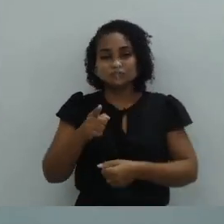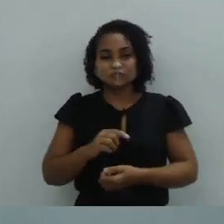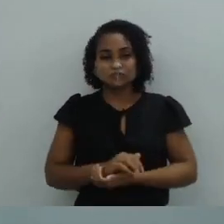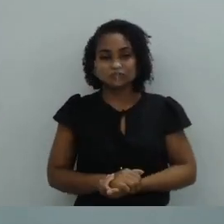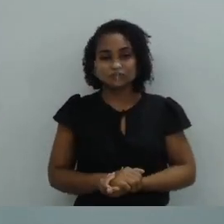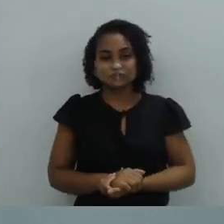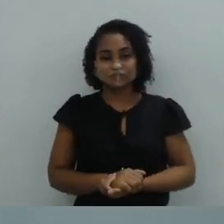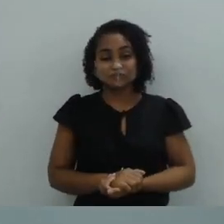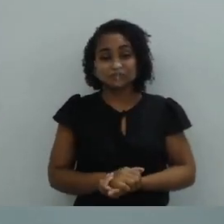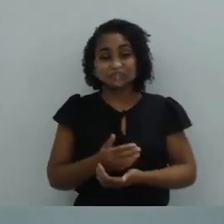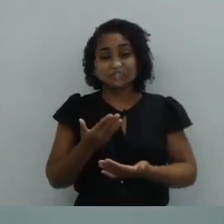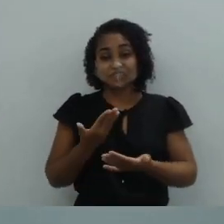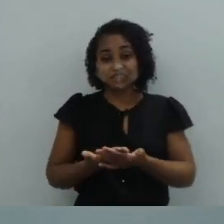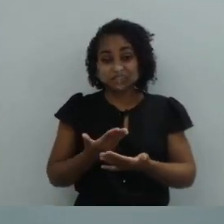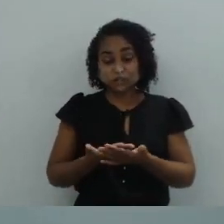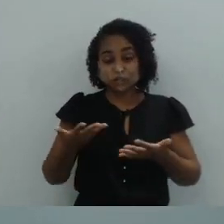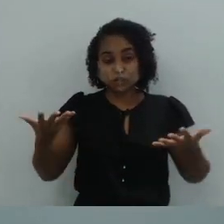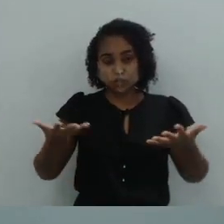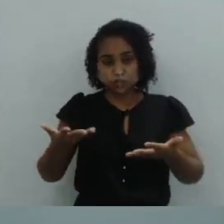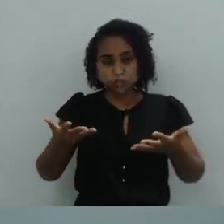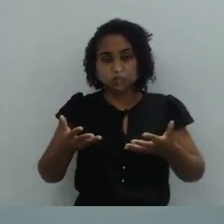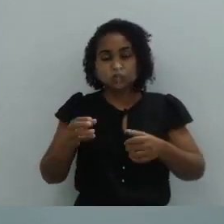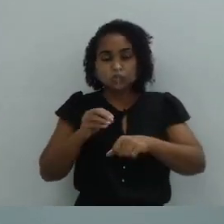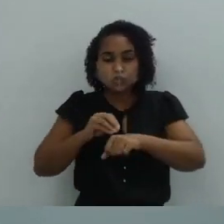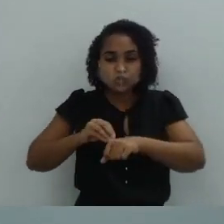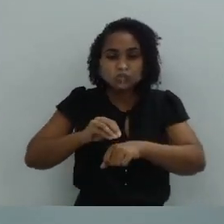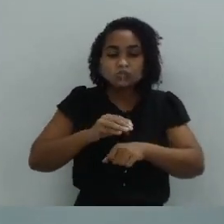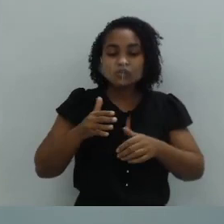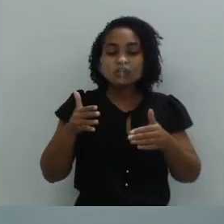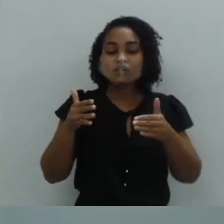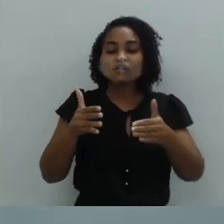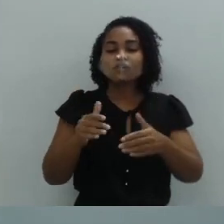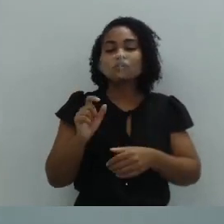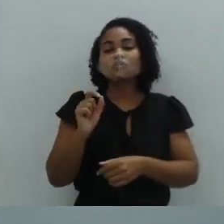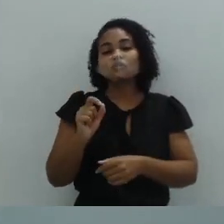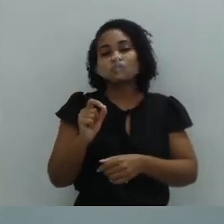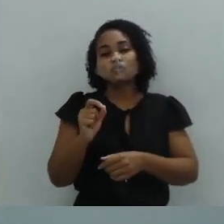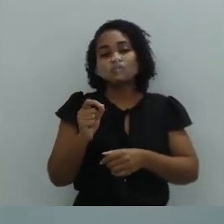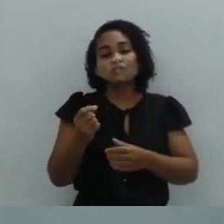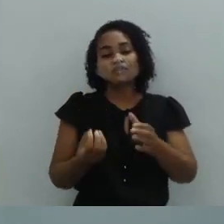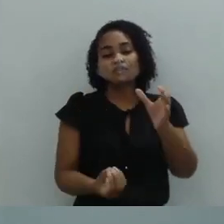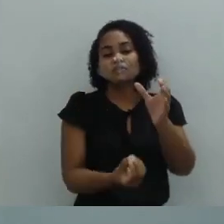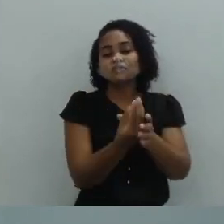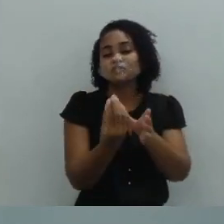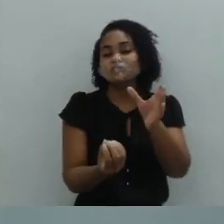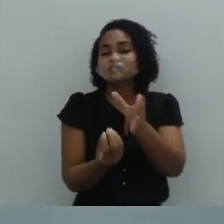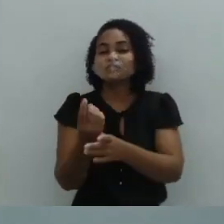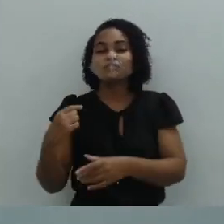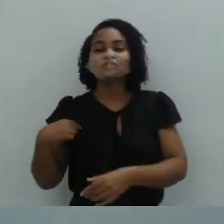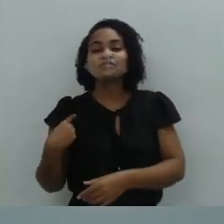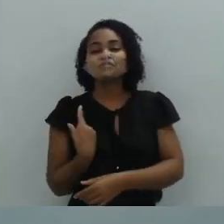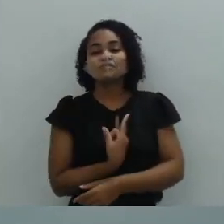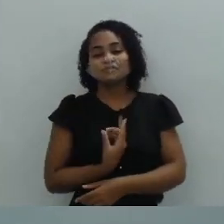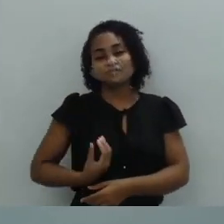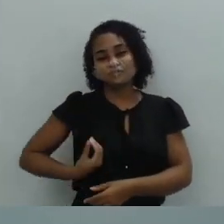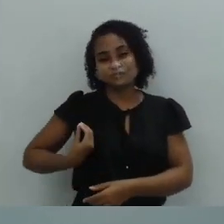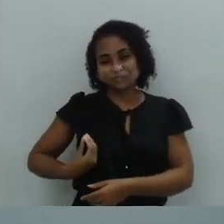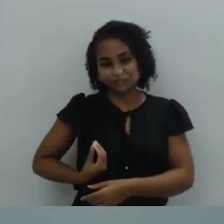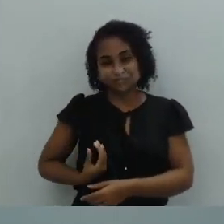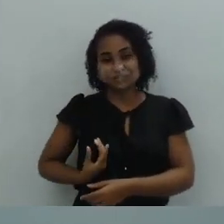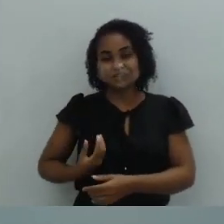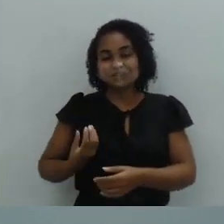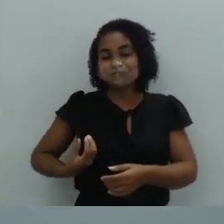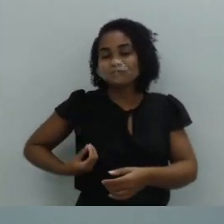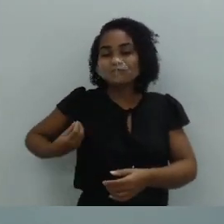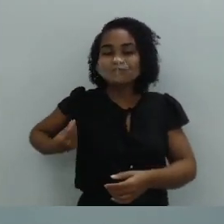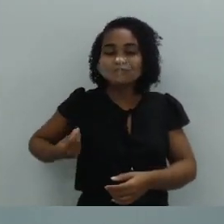vocês. Essa aula de hoje a gente vai dedicar ao campo da produção das nossas vidas. A gente vai levar para a